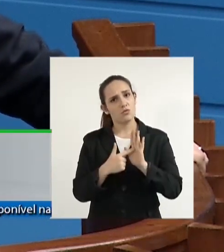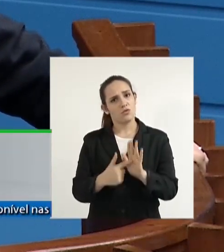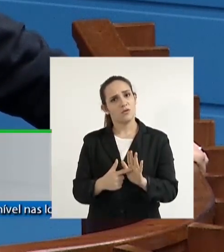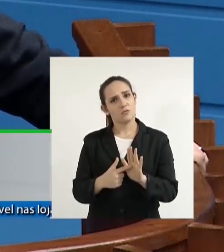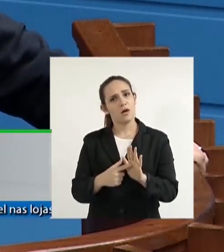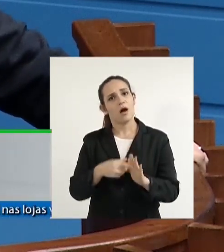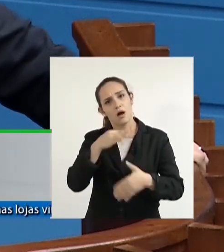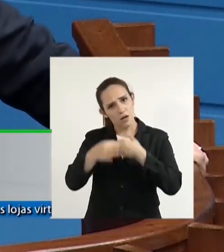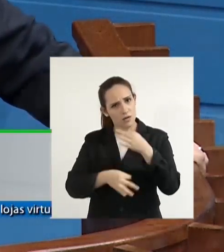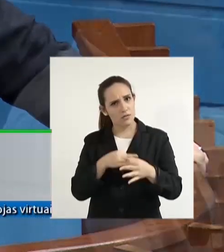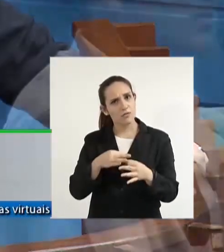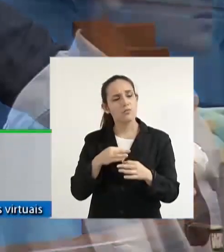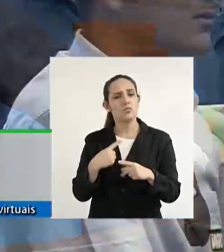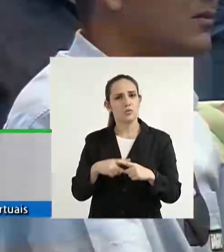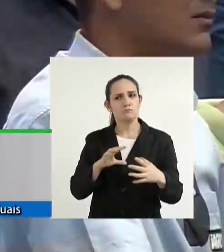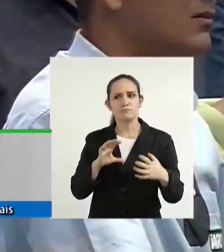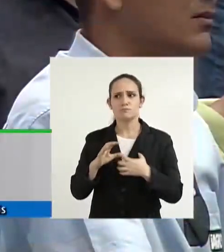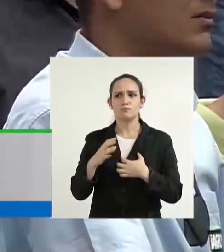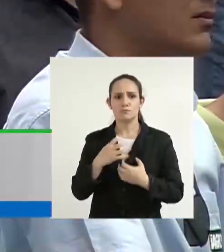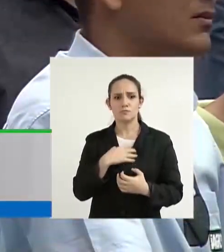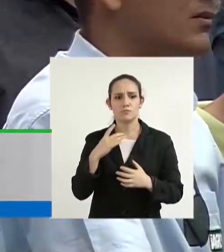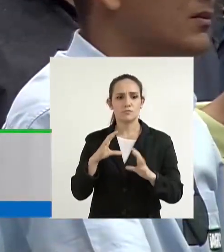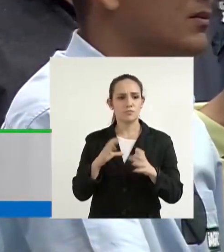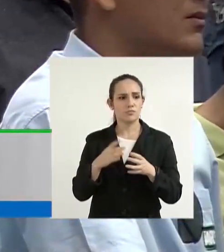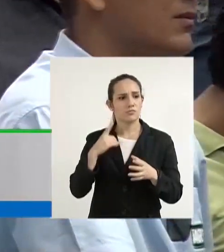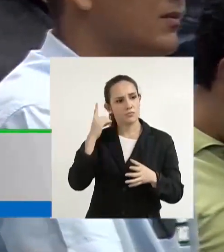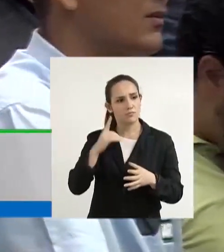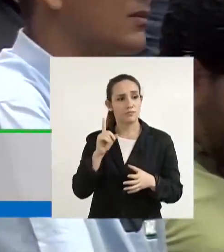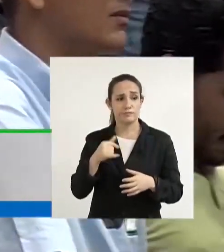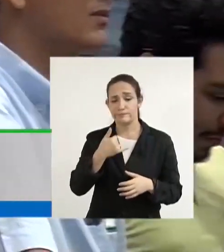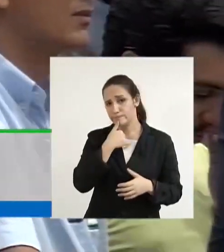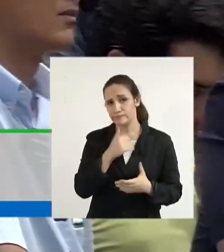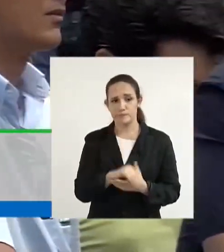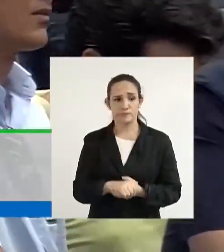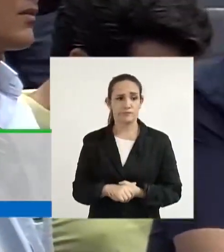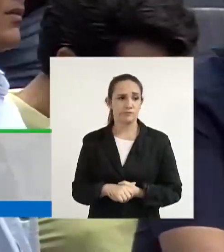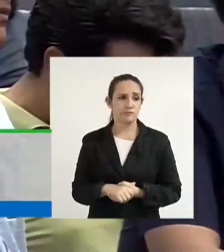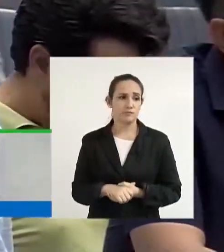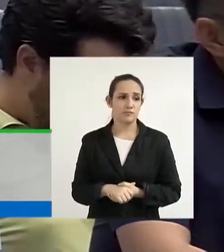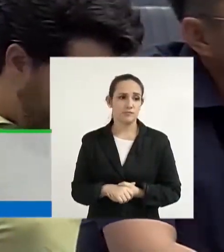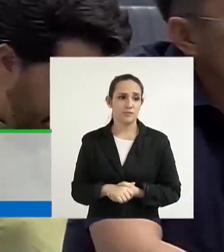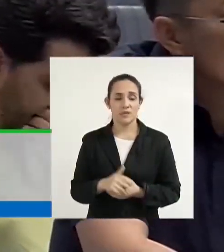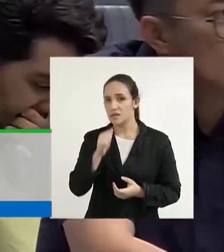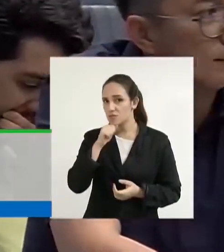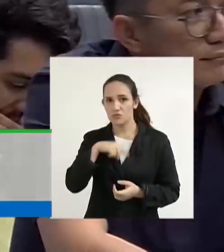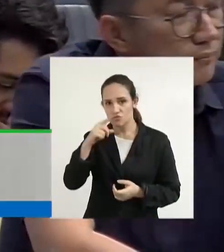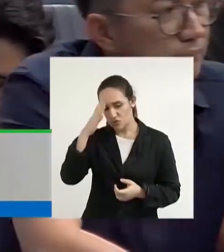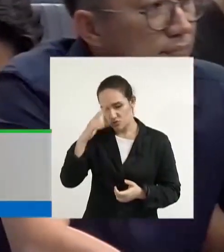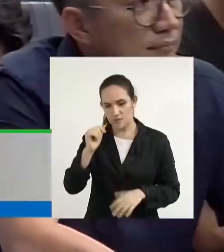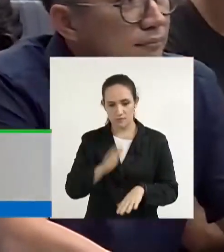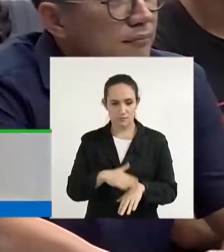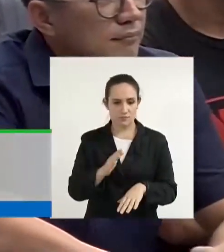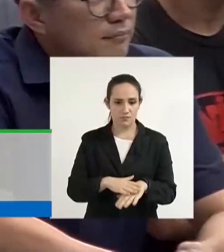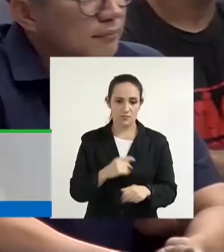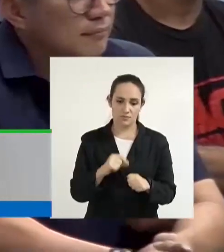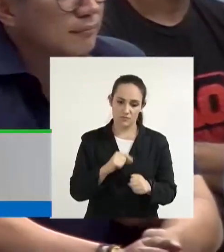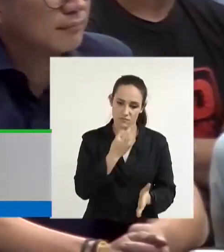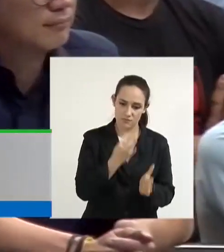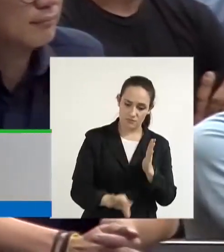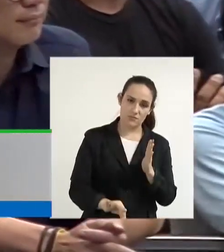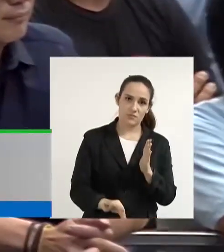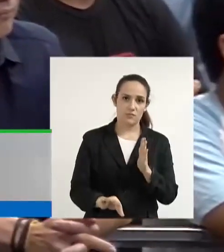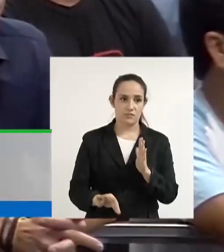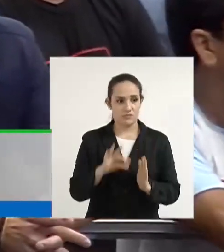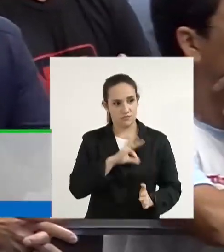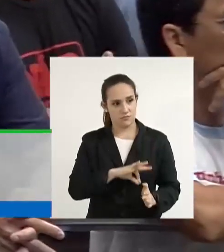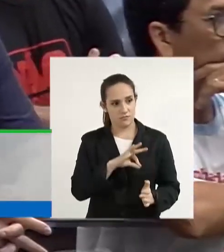vocês, sensibiliza os deputados. Infelizmente, nós não temos o poder, né, de decidir, de fazer